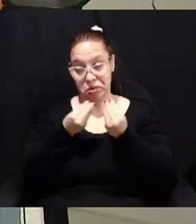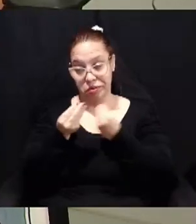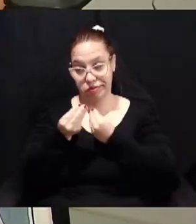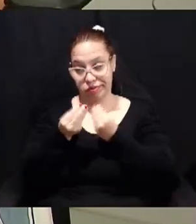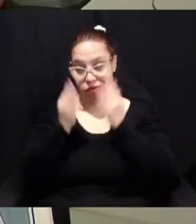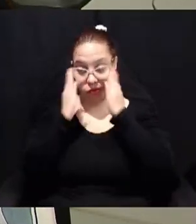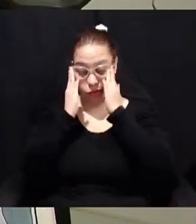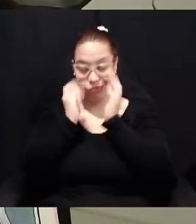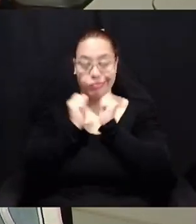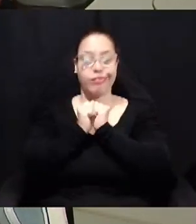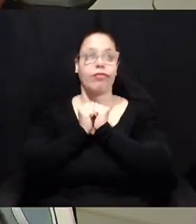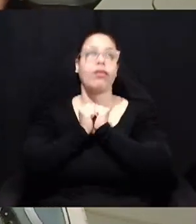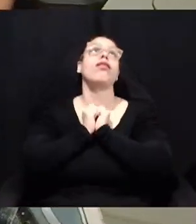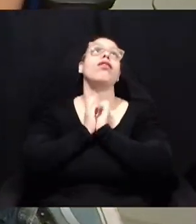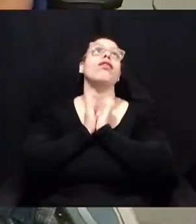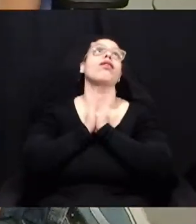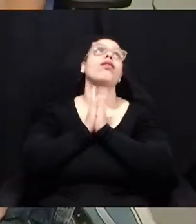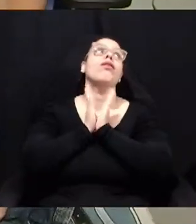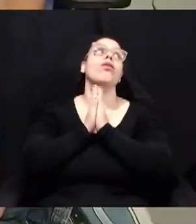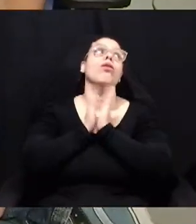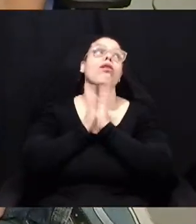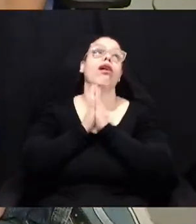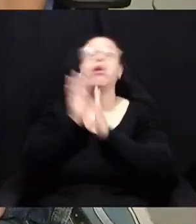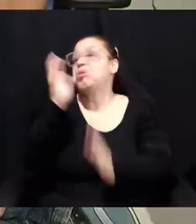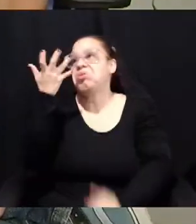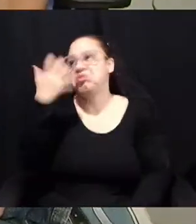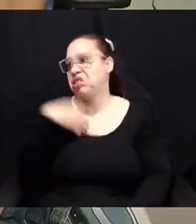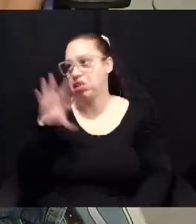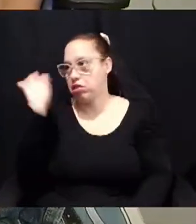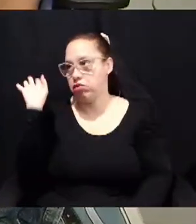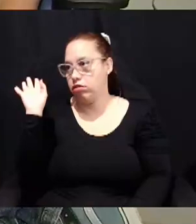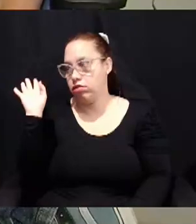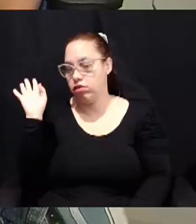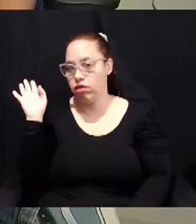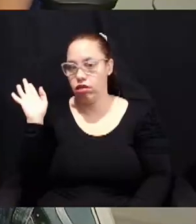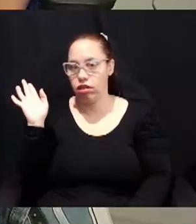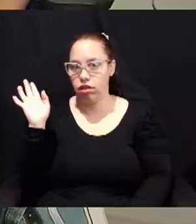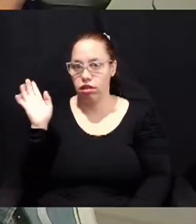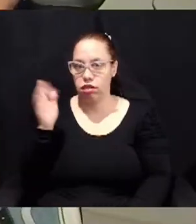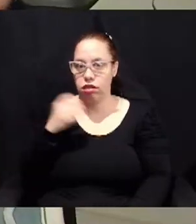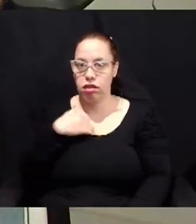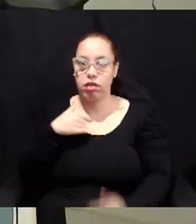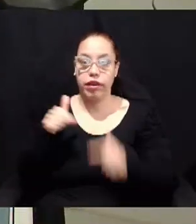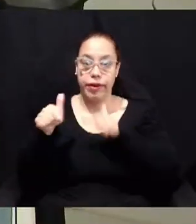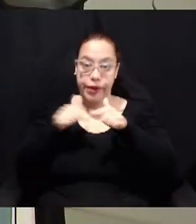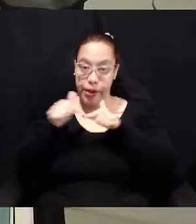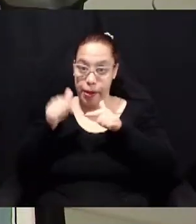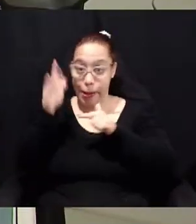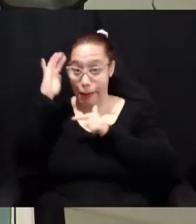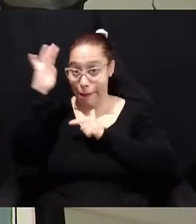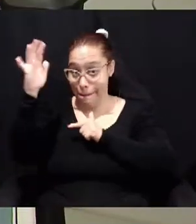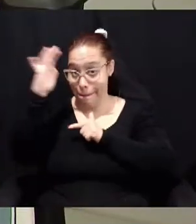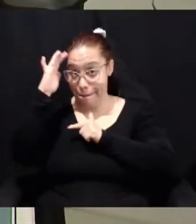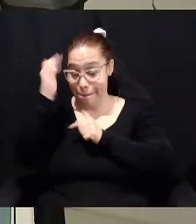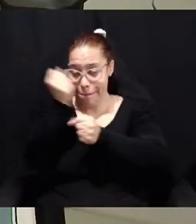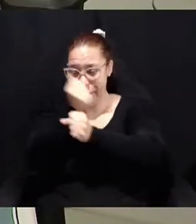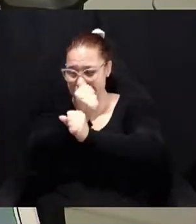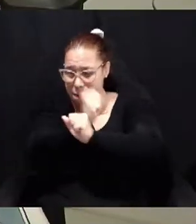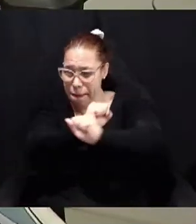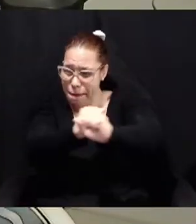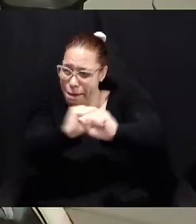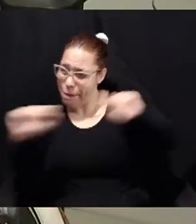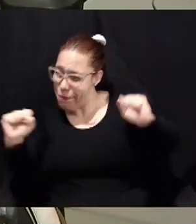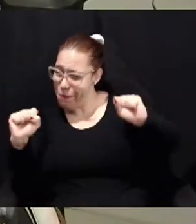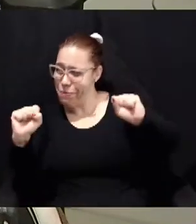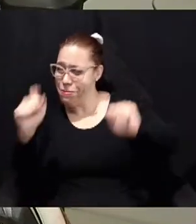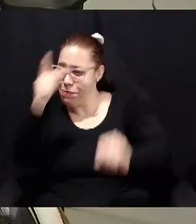dia que as coisas caiam no nosso colo, né? Mas o meu trabalho com essa ideia de furar bolha é fazer com que as pessoas